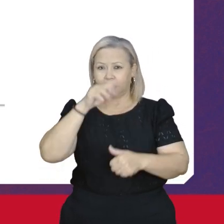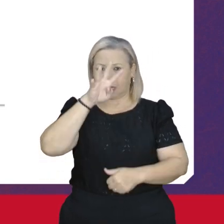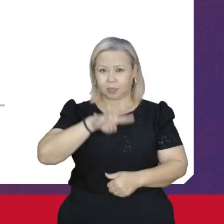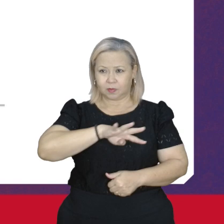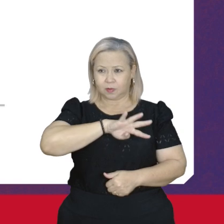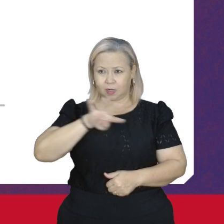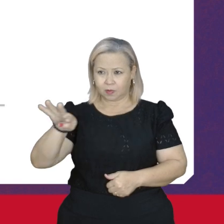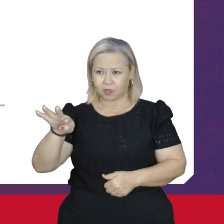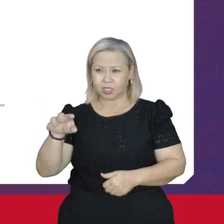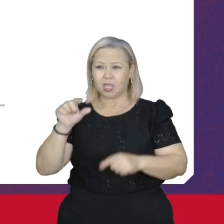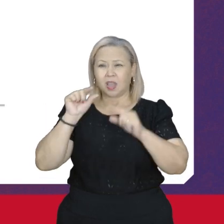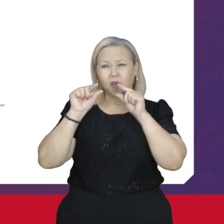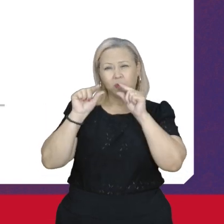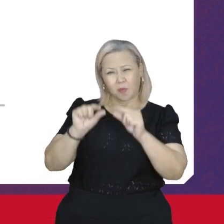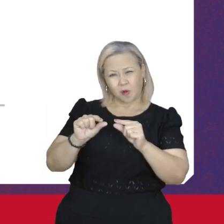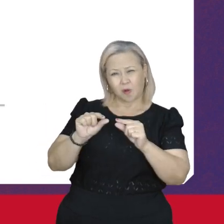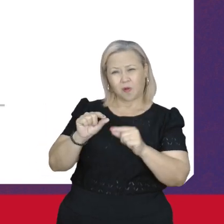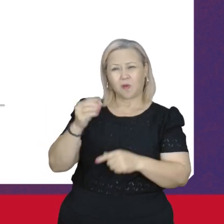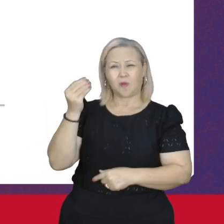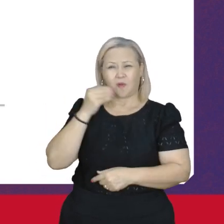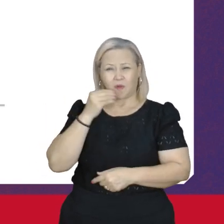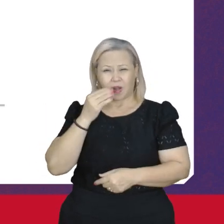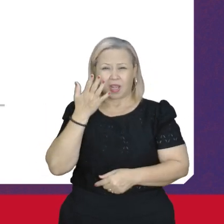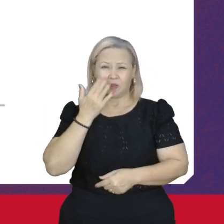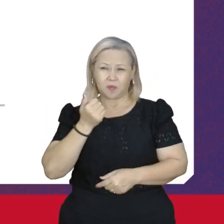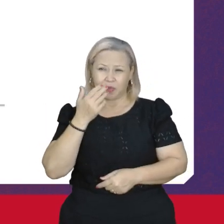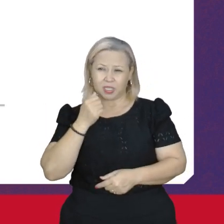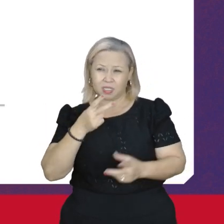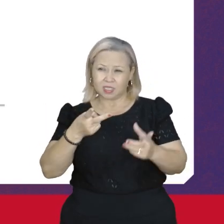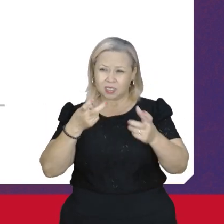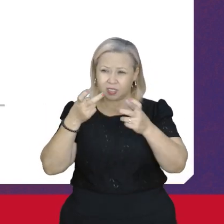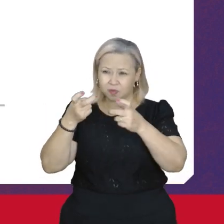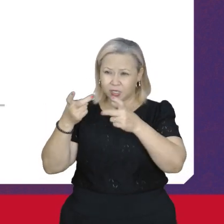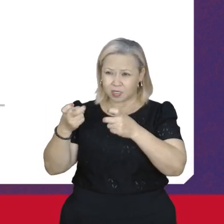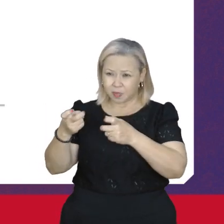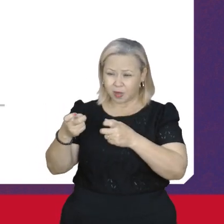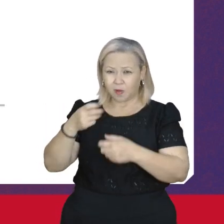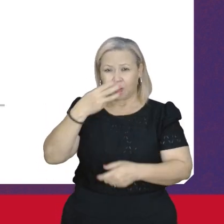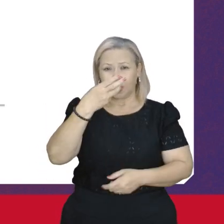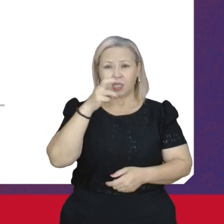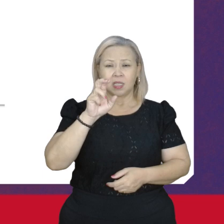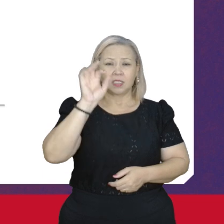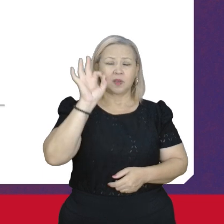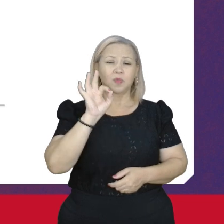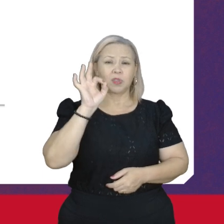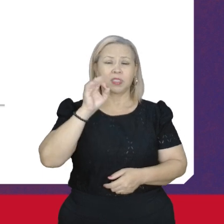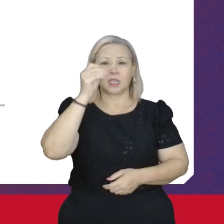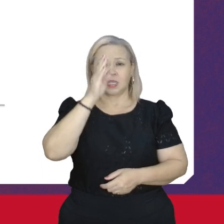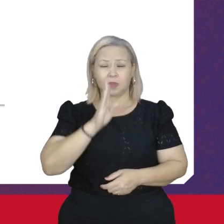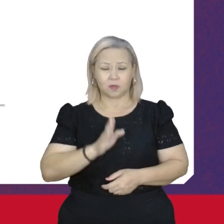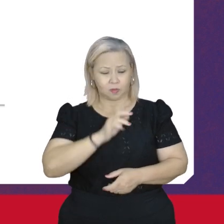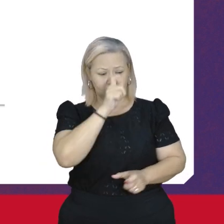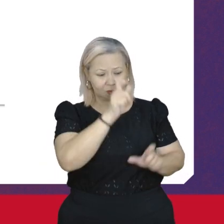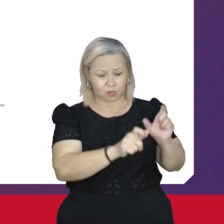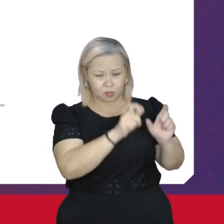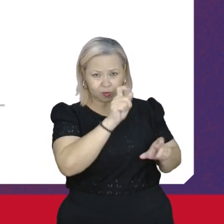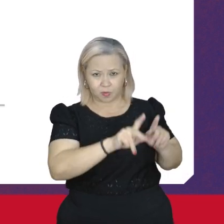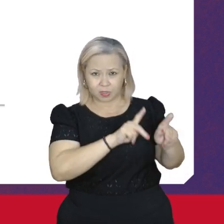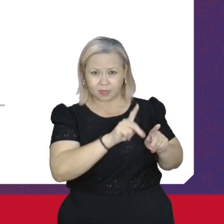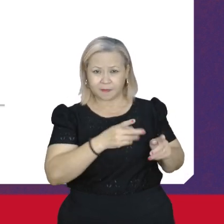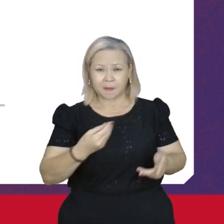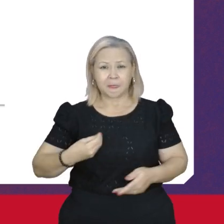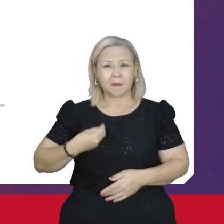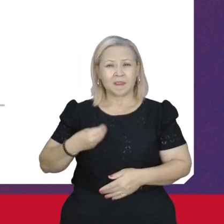insegurança alimentar, a gente viu que 35% dos brasileiros estavam